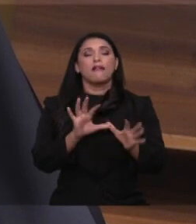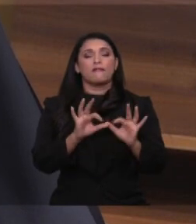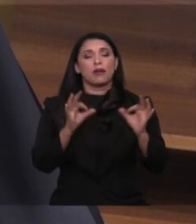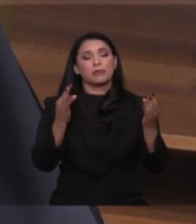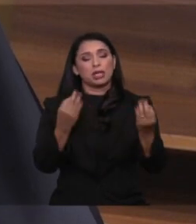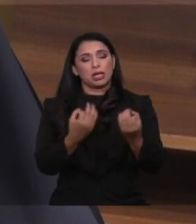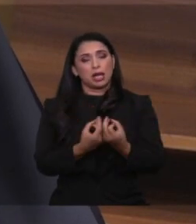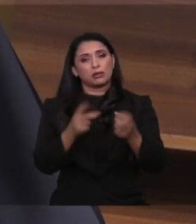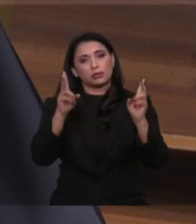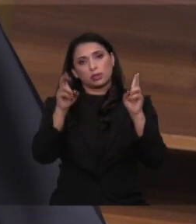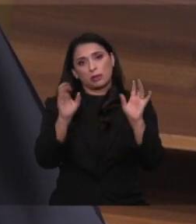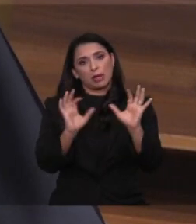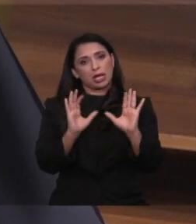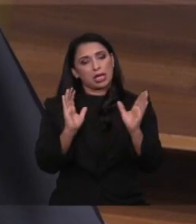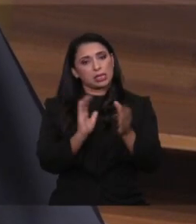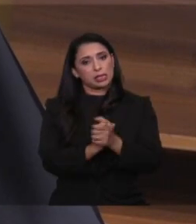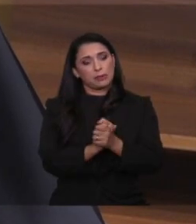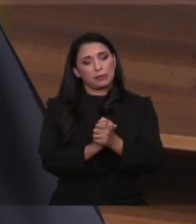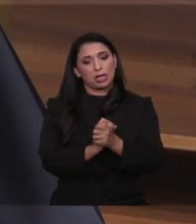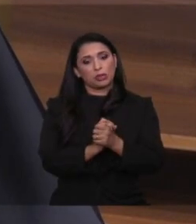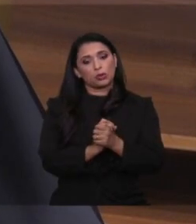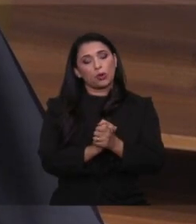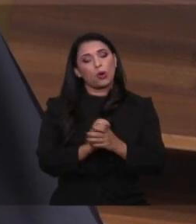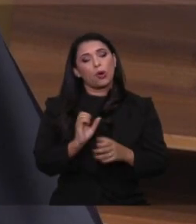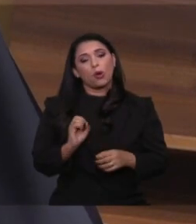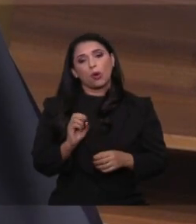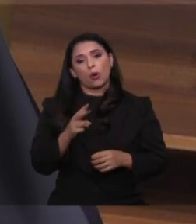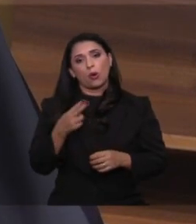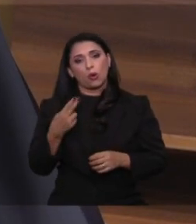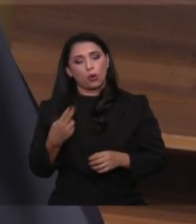de casamento, seja em matéria